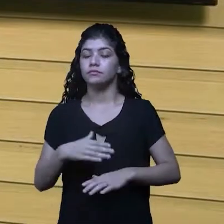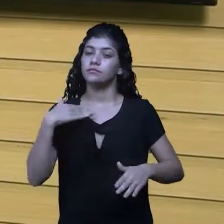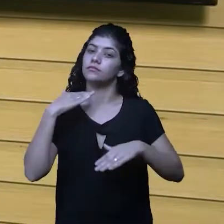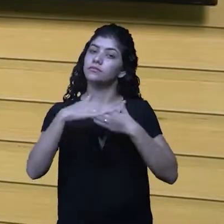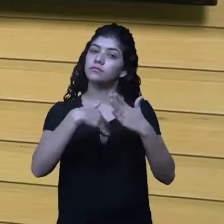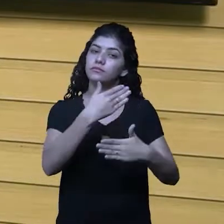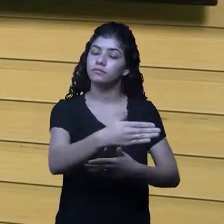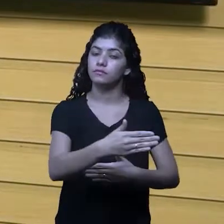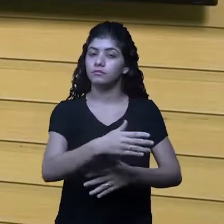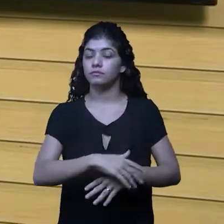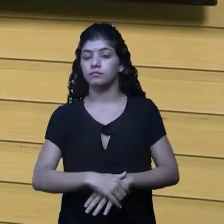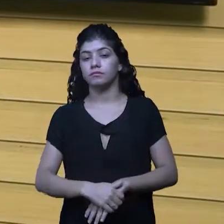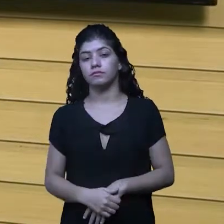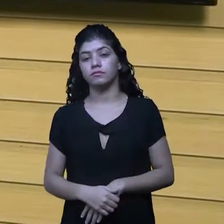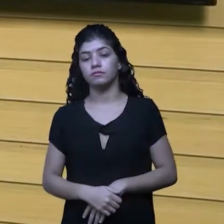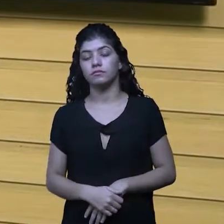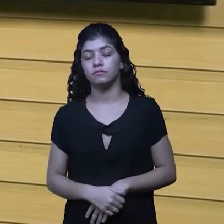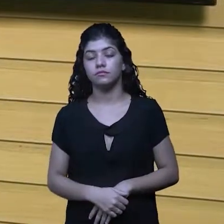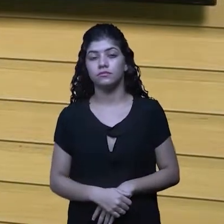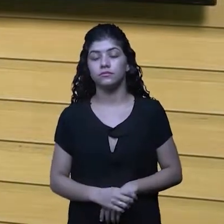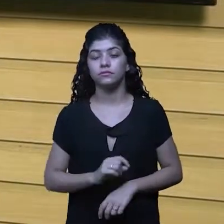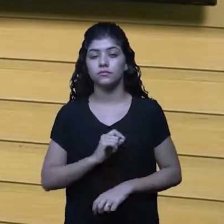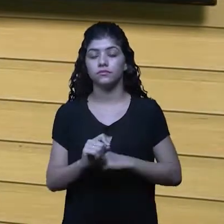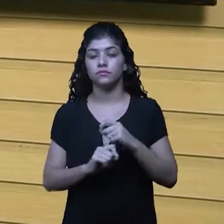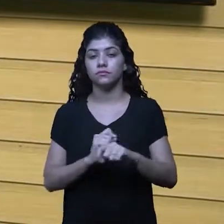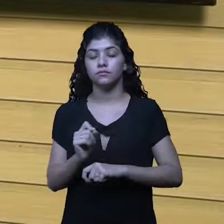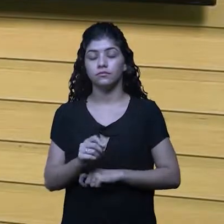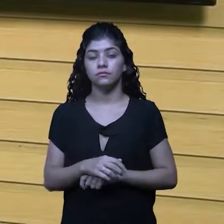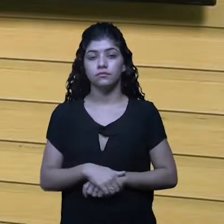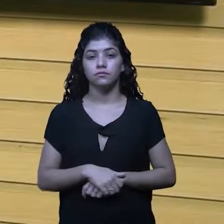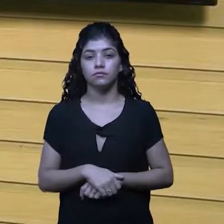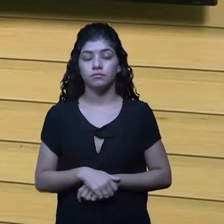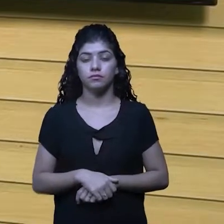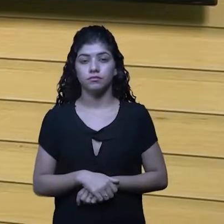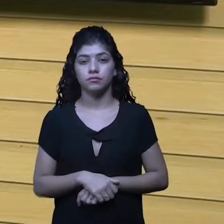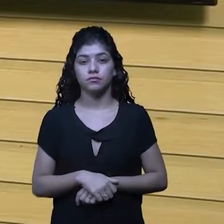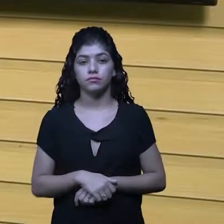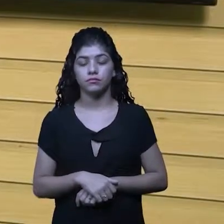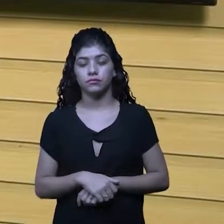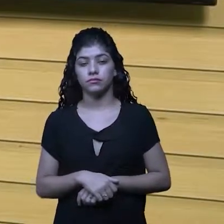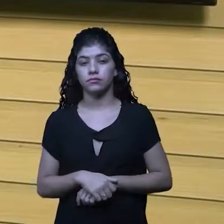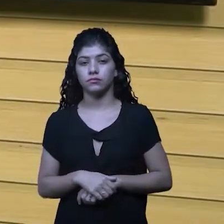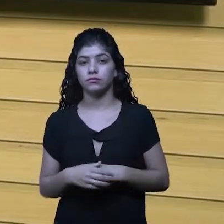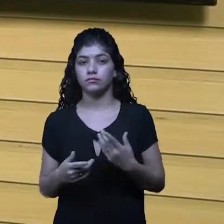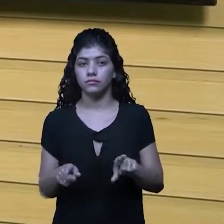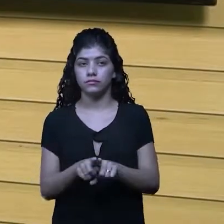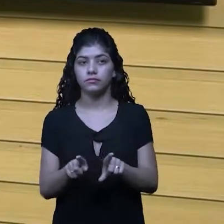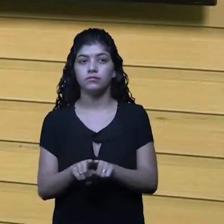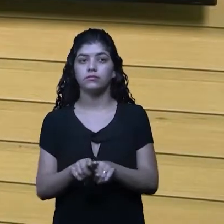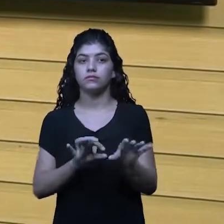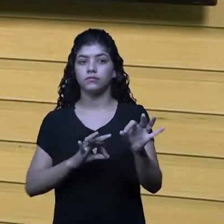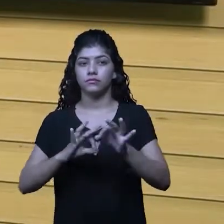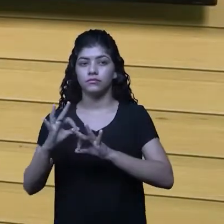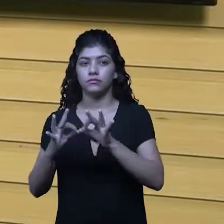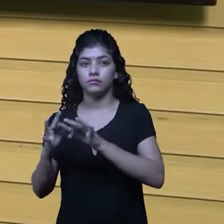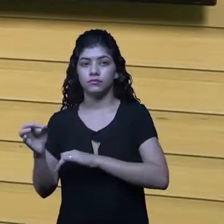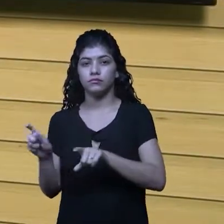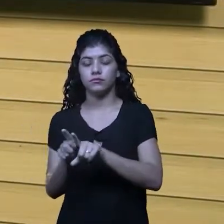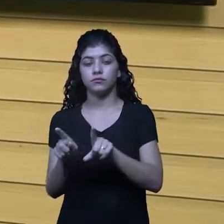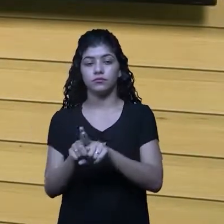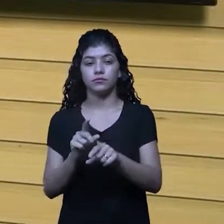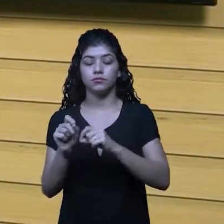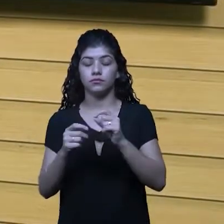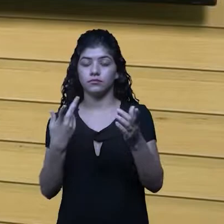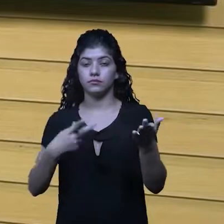processo feito a partir da medição ou para a medição, assim como